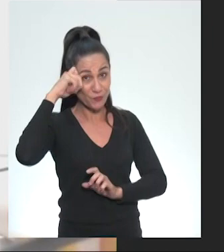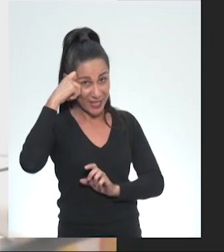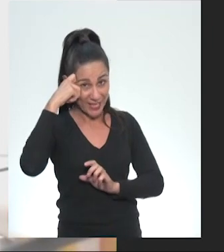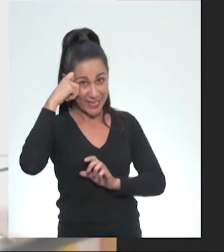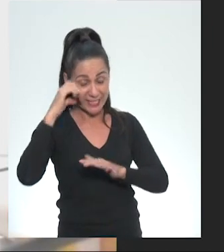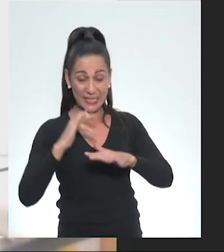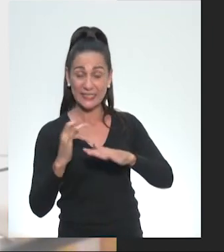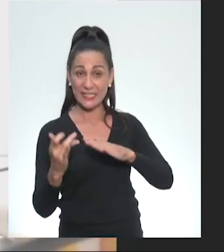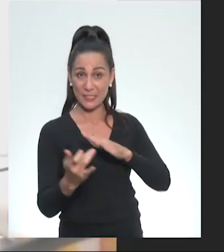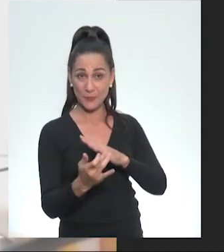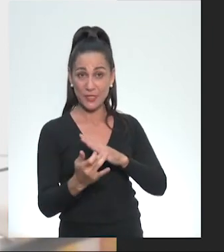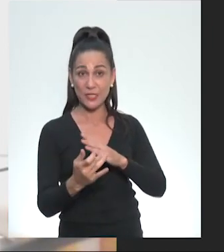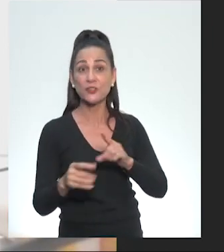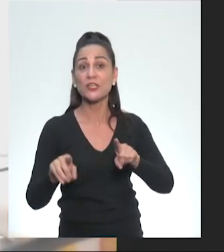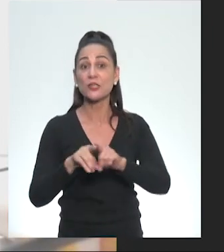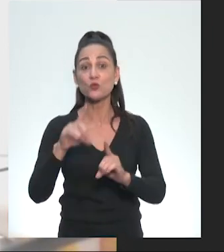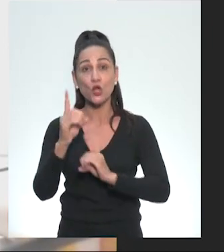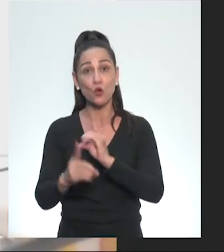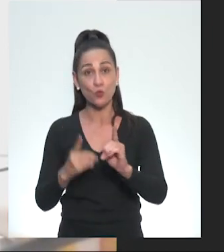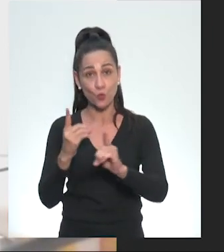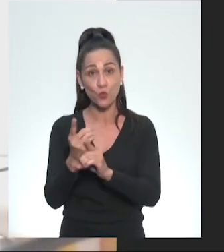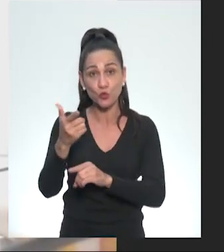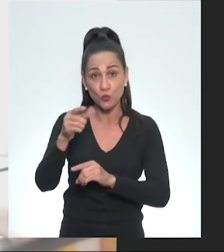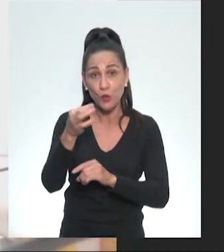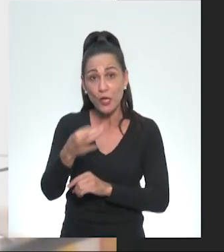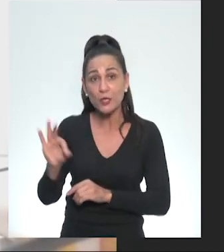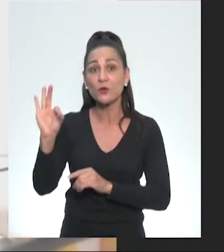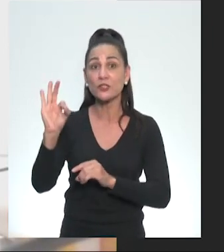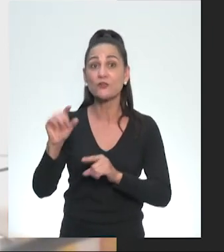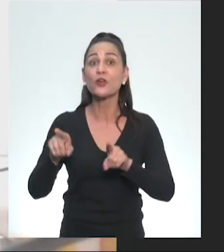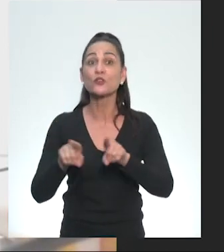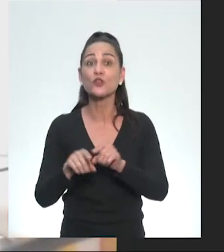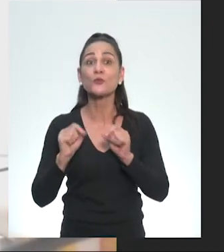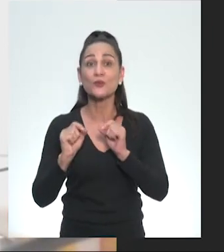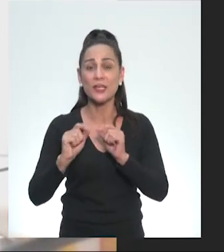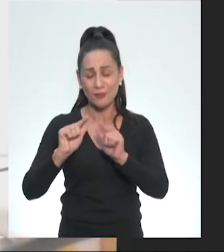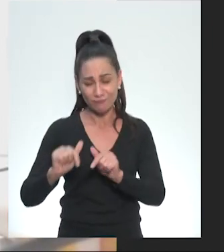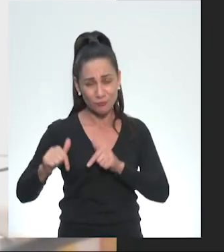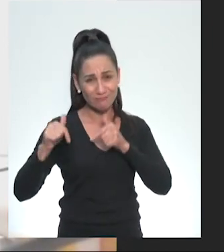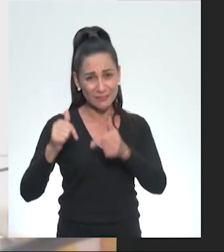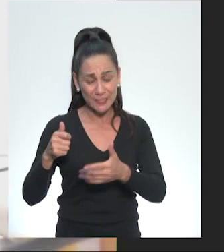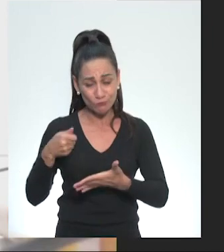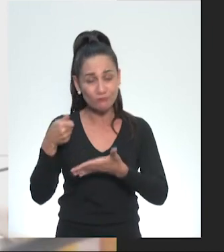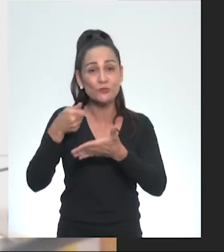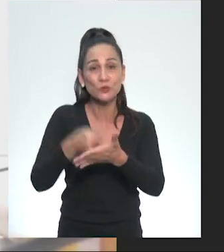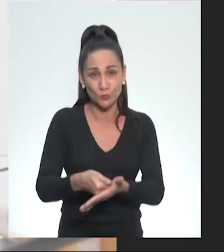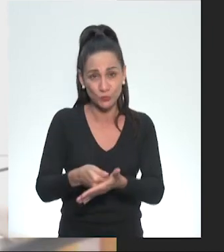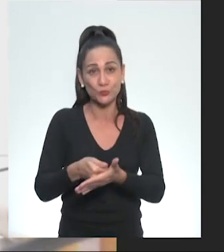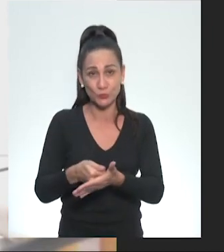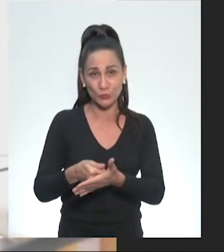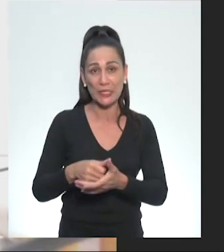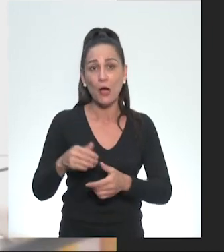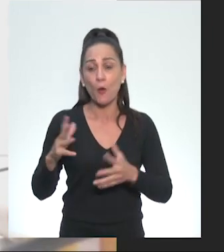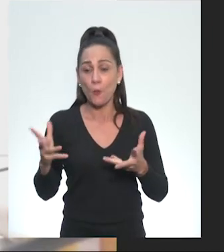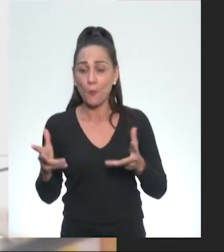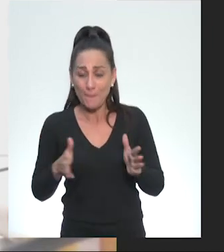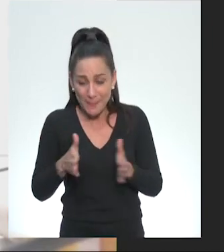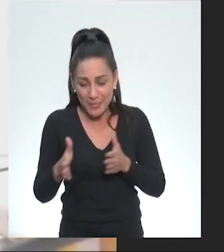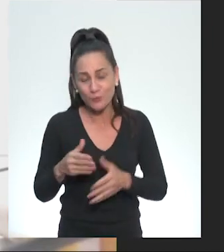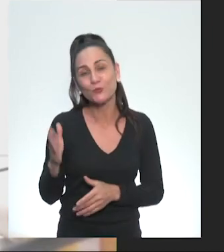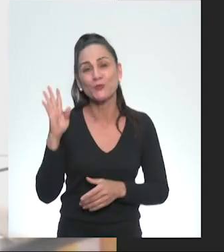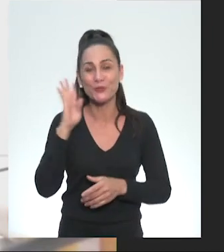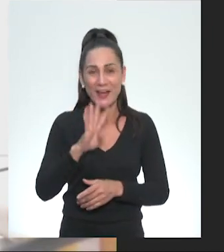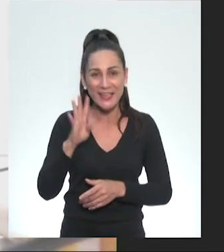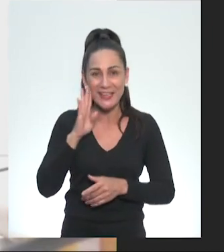mídia. E no nosso último encontro, a gente falou um pouco sobre a resistência, né? Foi um momento muito bacana, um